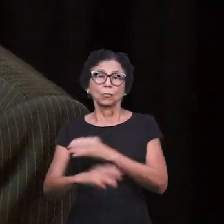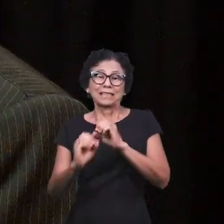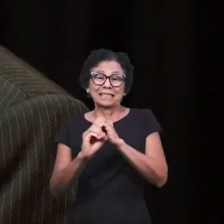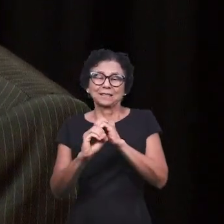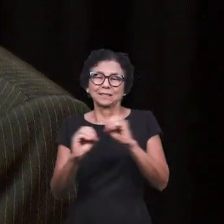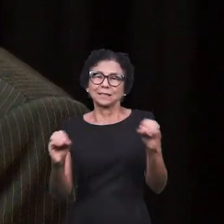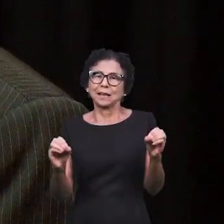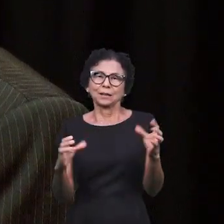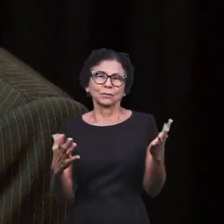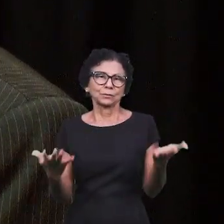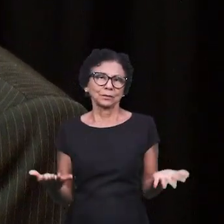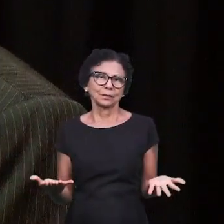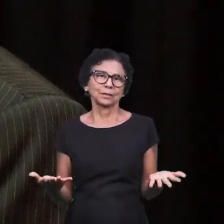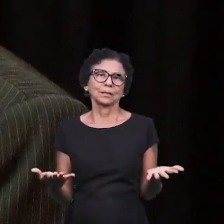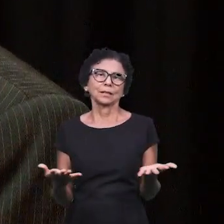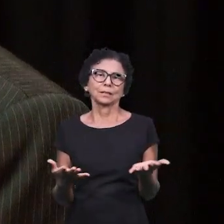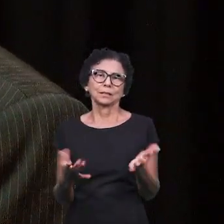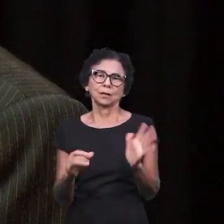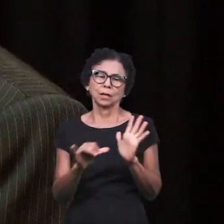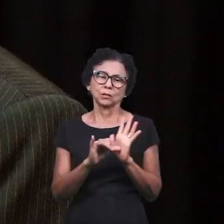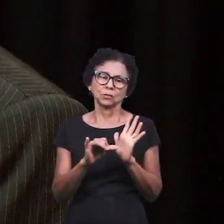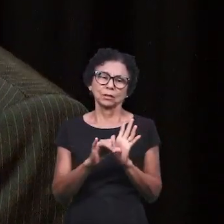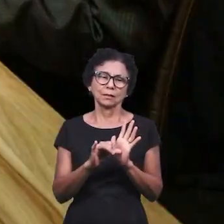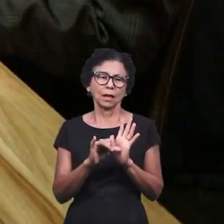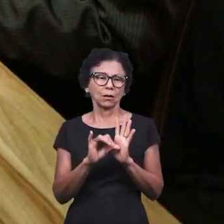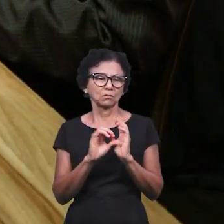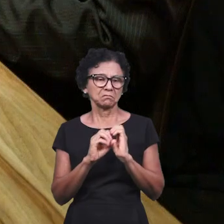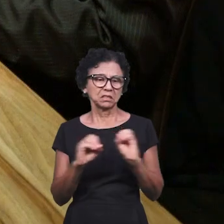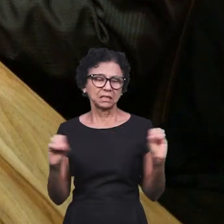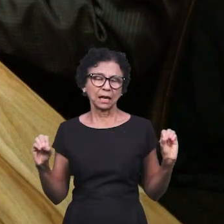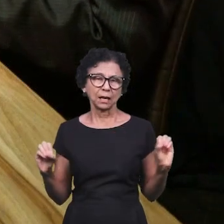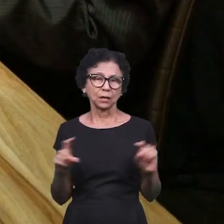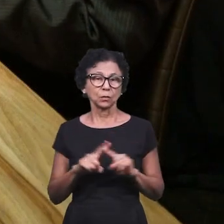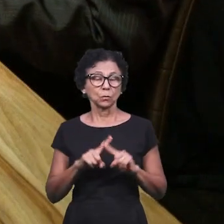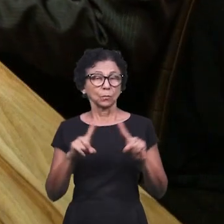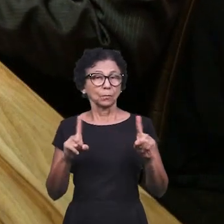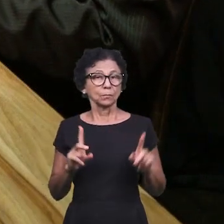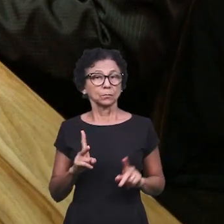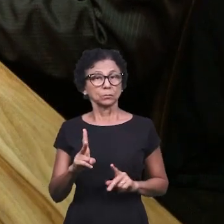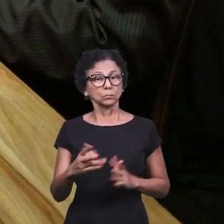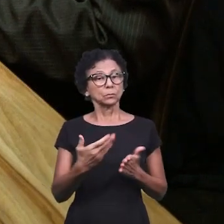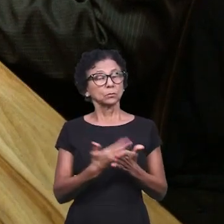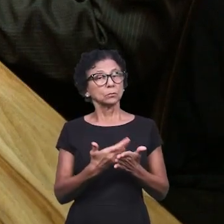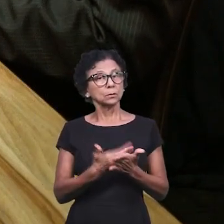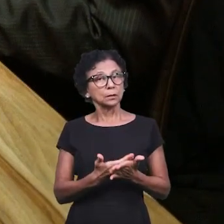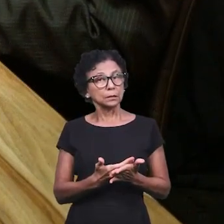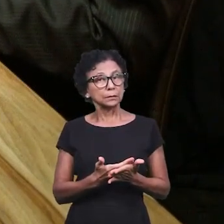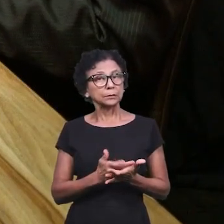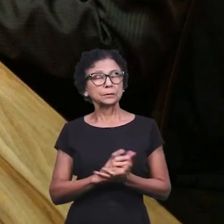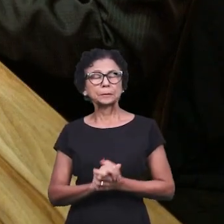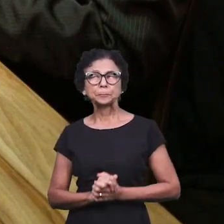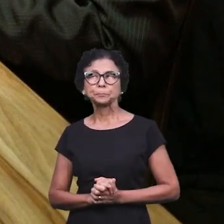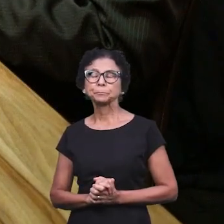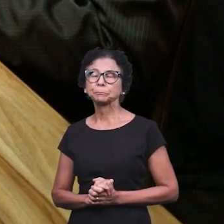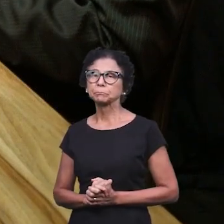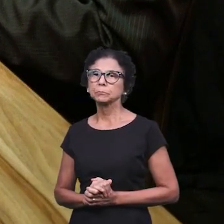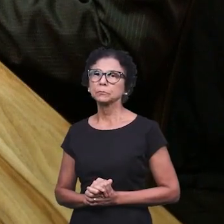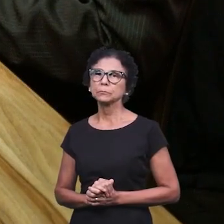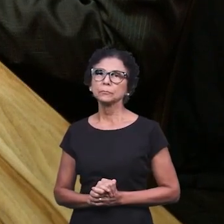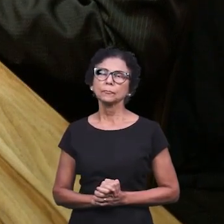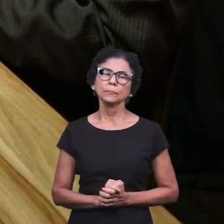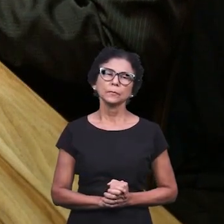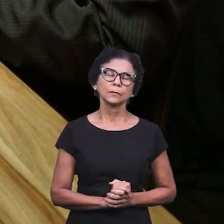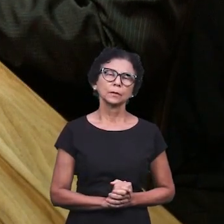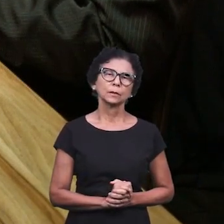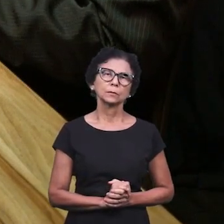que Estavam se movimentando, Isso, as né? conversas elas acontecem, os Exato. pedidos eles acontecem. Exatamente. Então, assim, o concursando